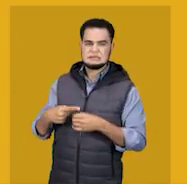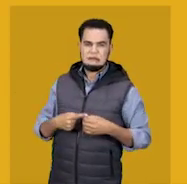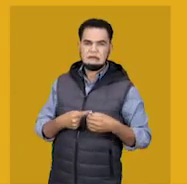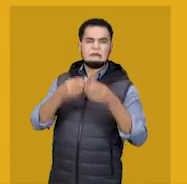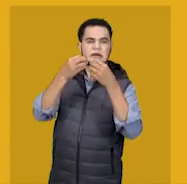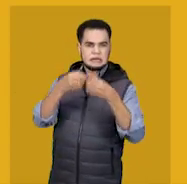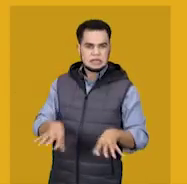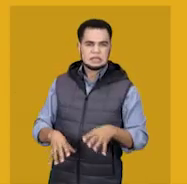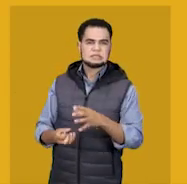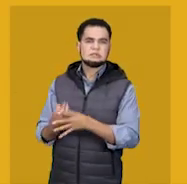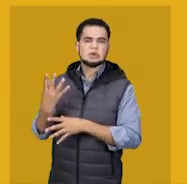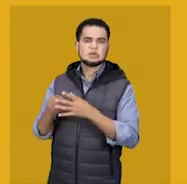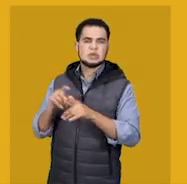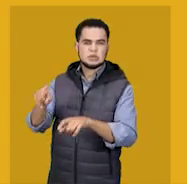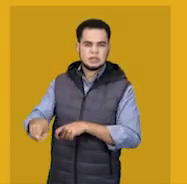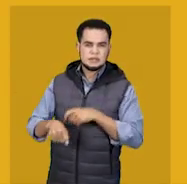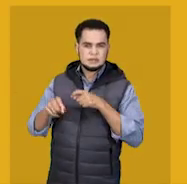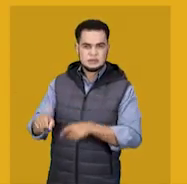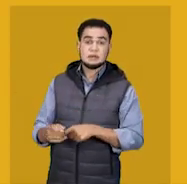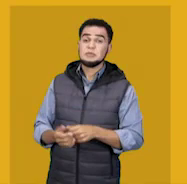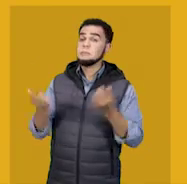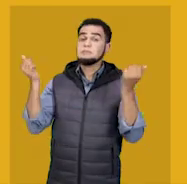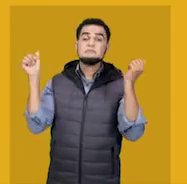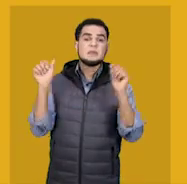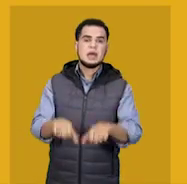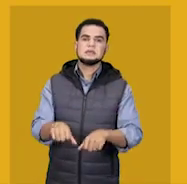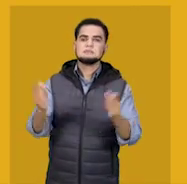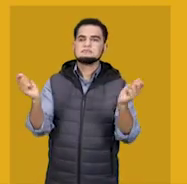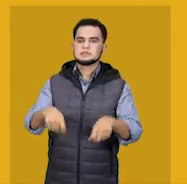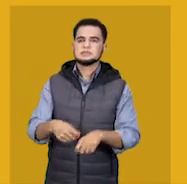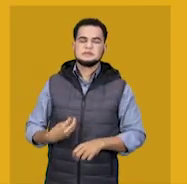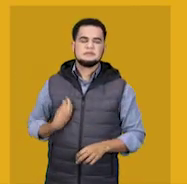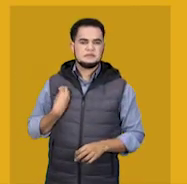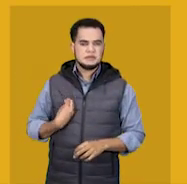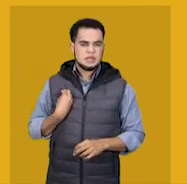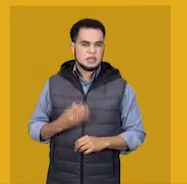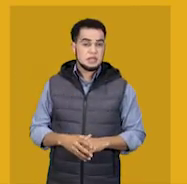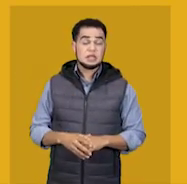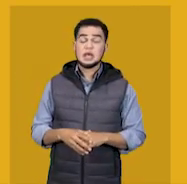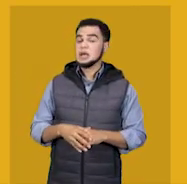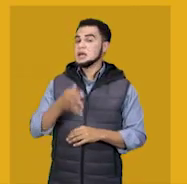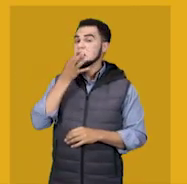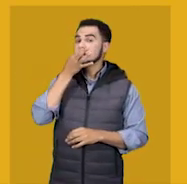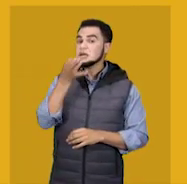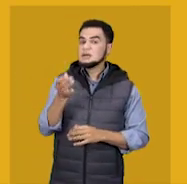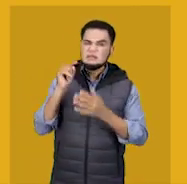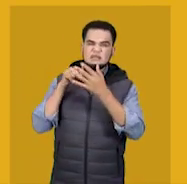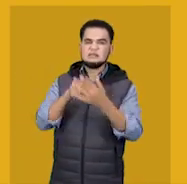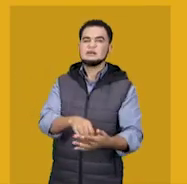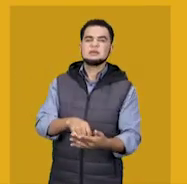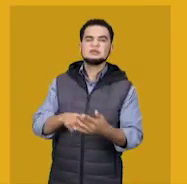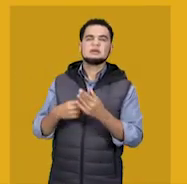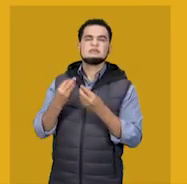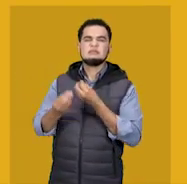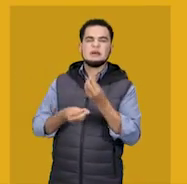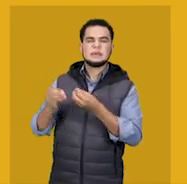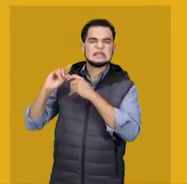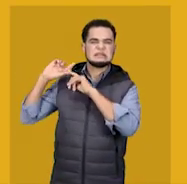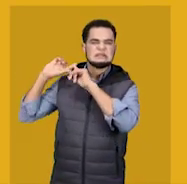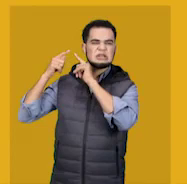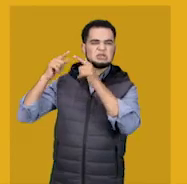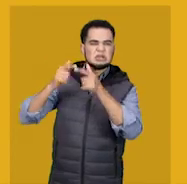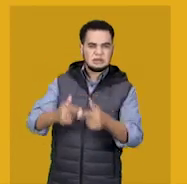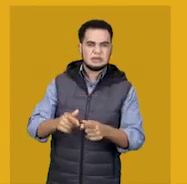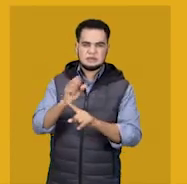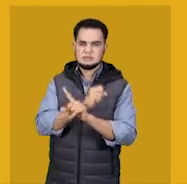da produção no campo, péssimas condições de vida, crítica ao tradicionalismo da